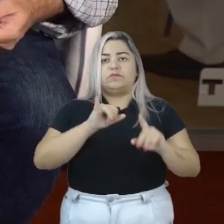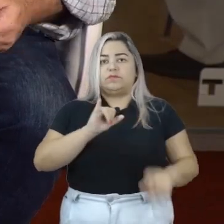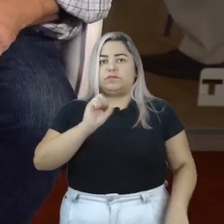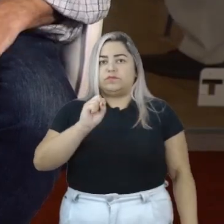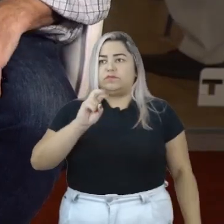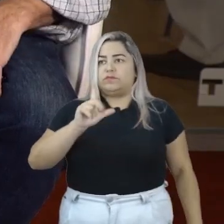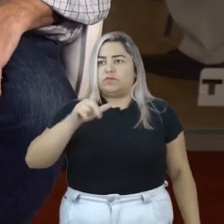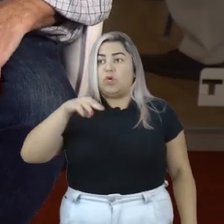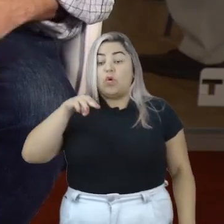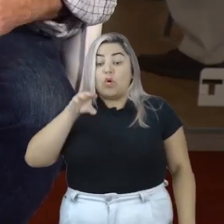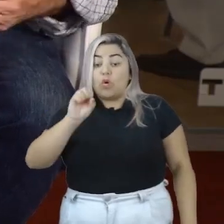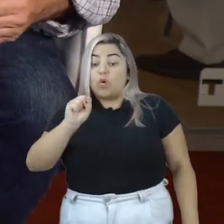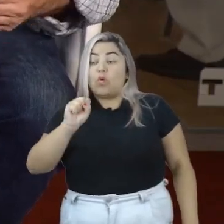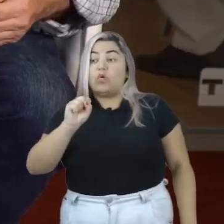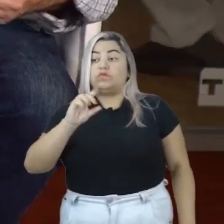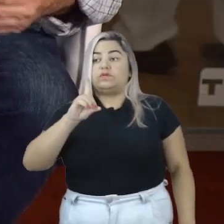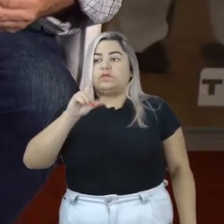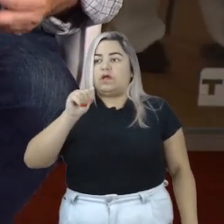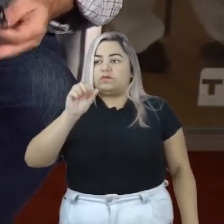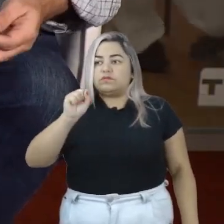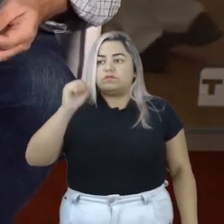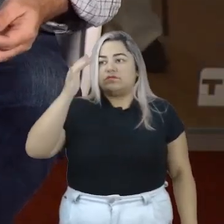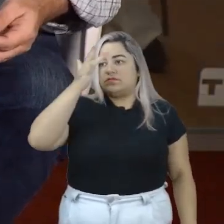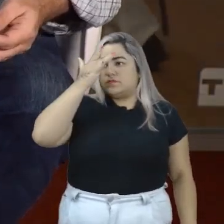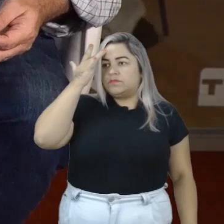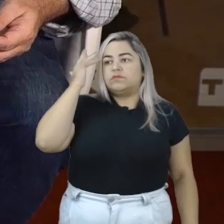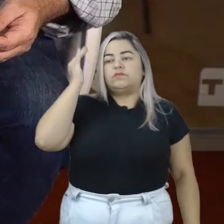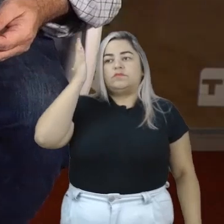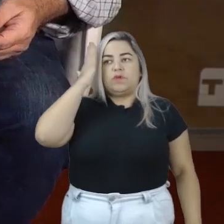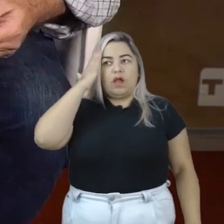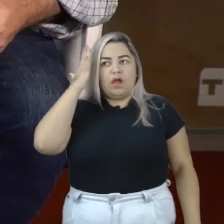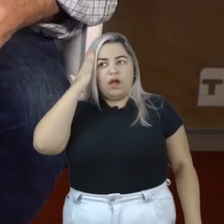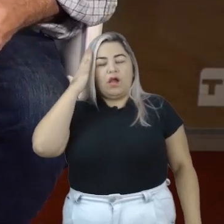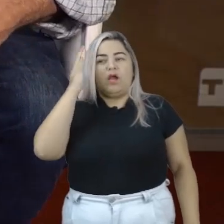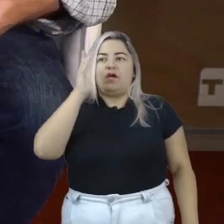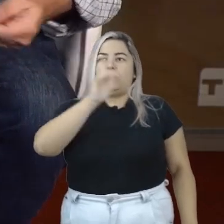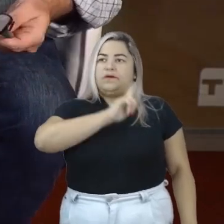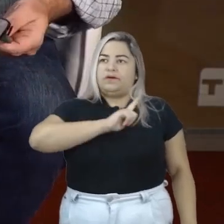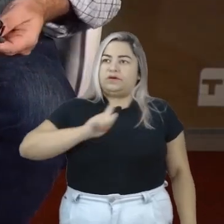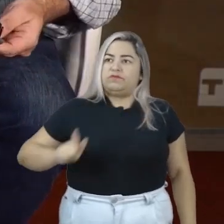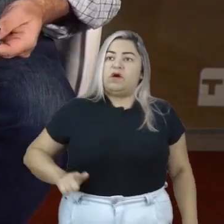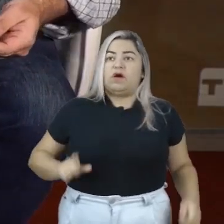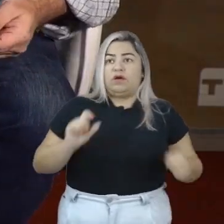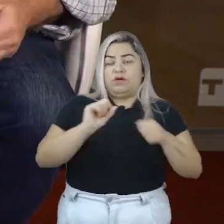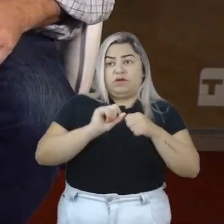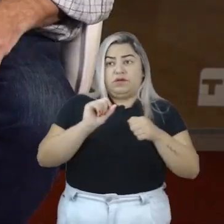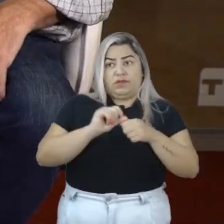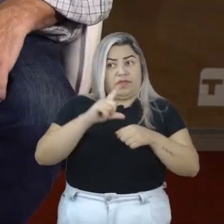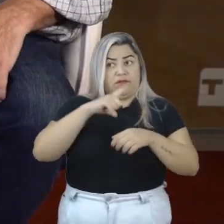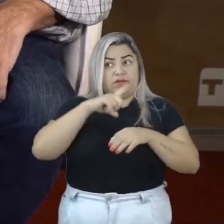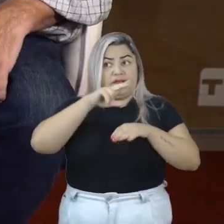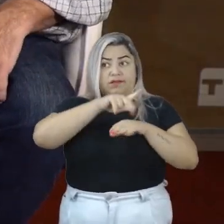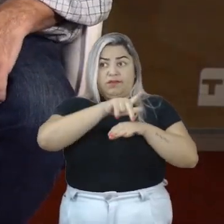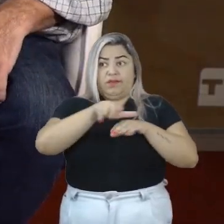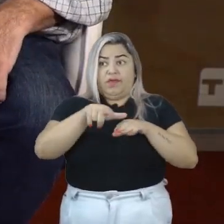dados, permitir que as pessoas saibam aquilo que o governo está fazendo. E nós temos várias ferramentas para